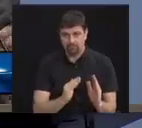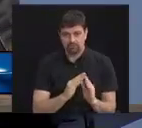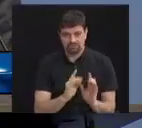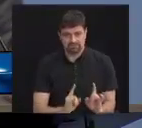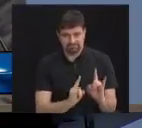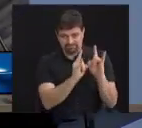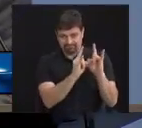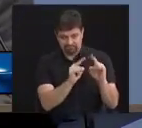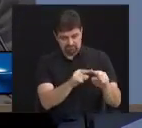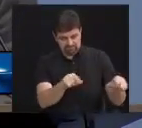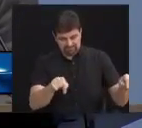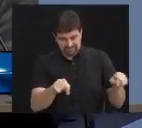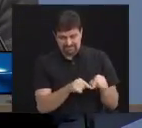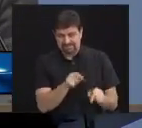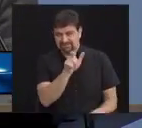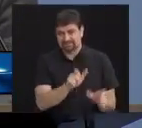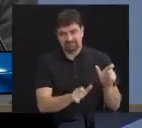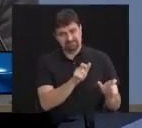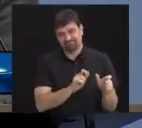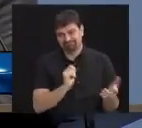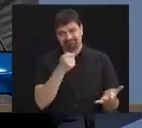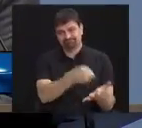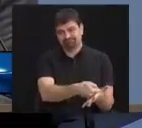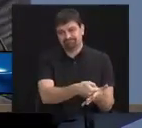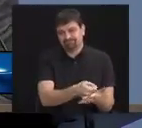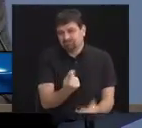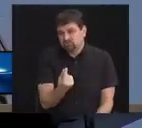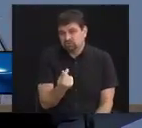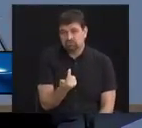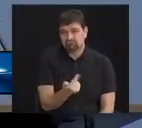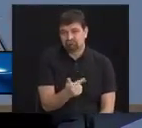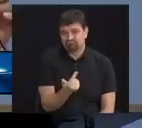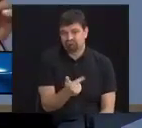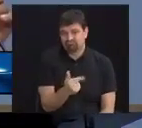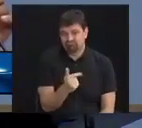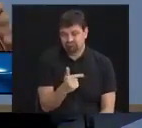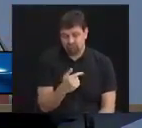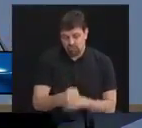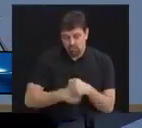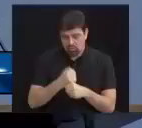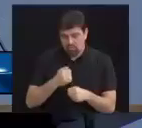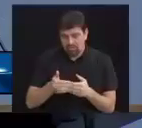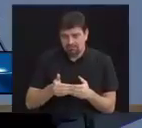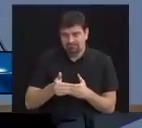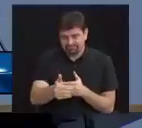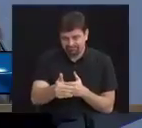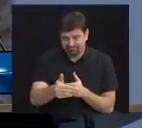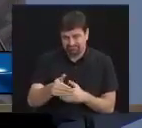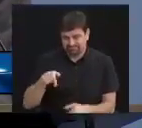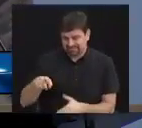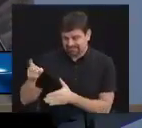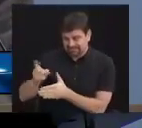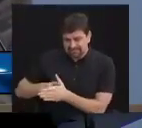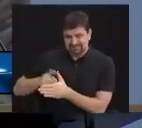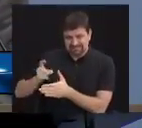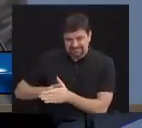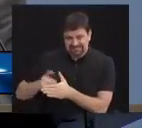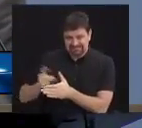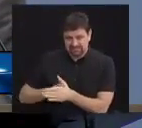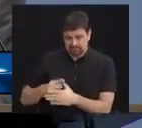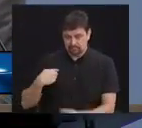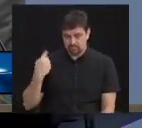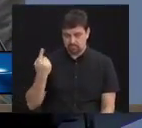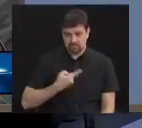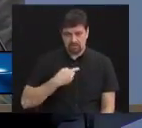dessa minha apresentação desse projeto, é evidente que nós vamos discutir com o executivo, né, essa questão da gente